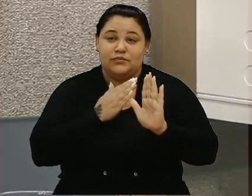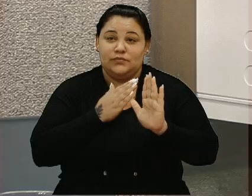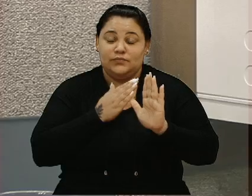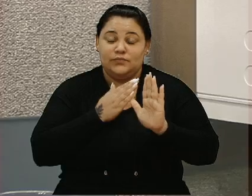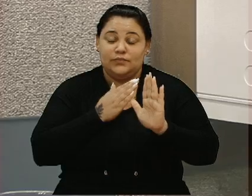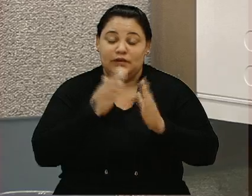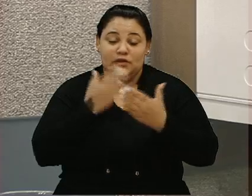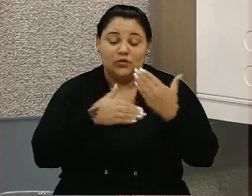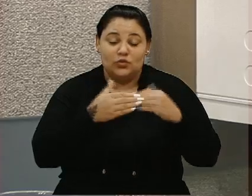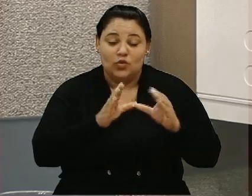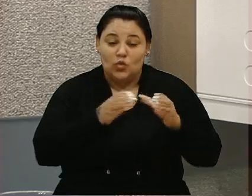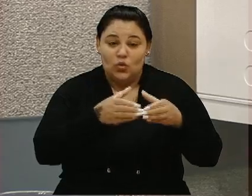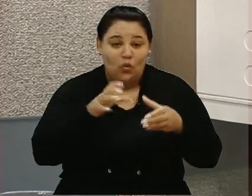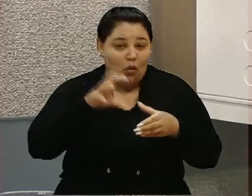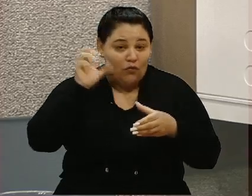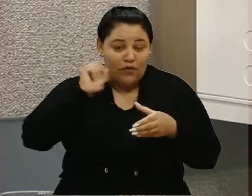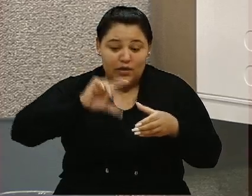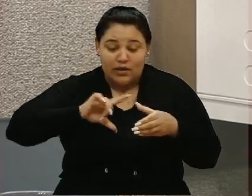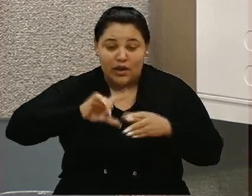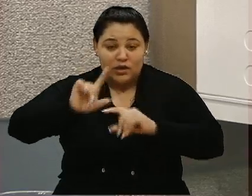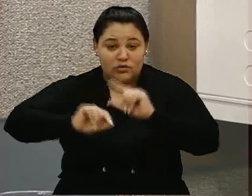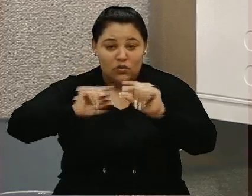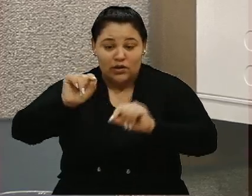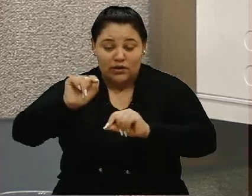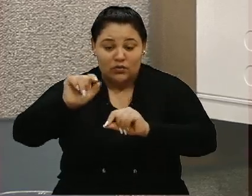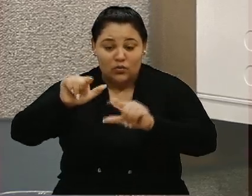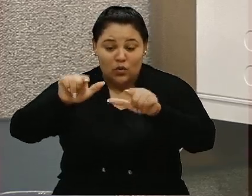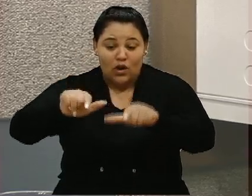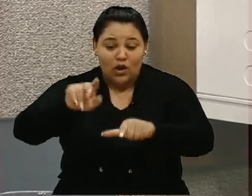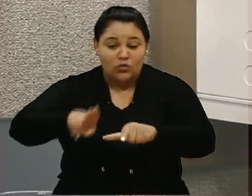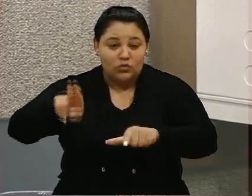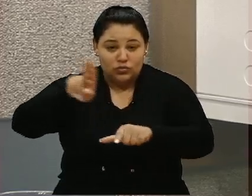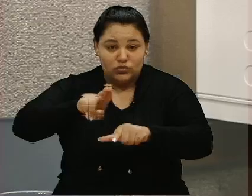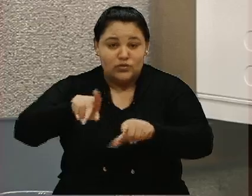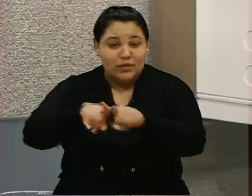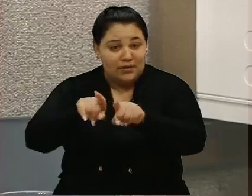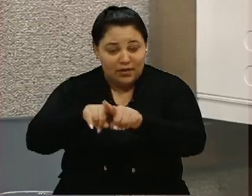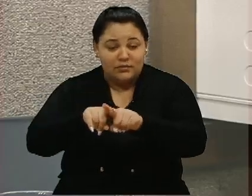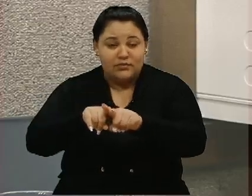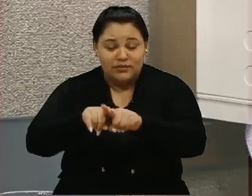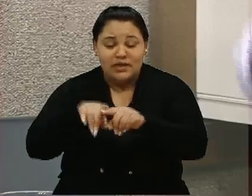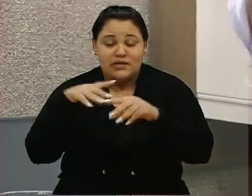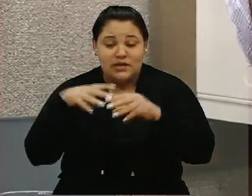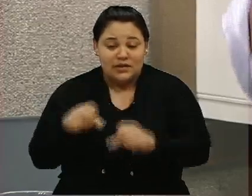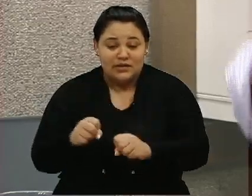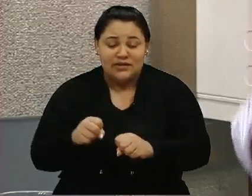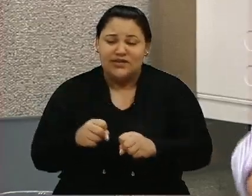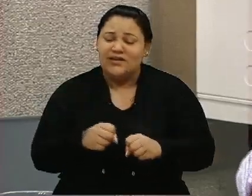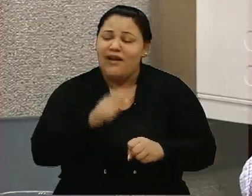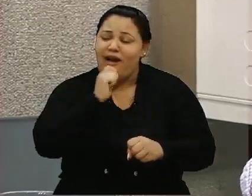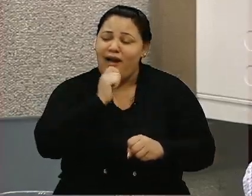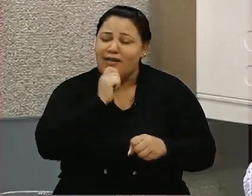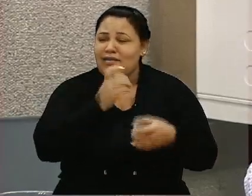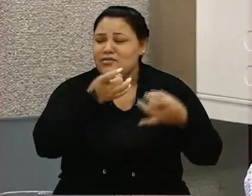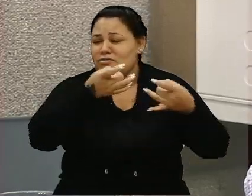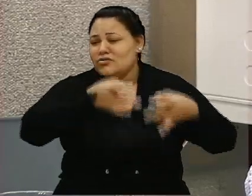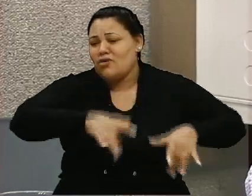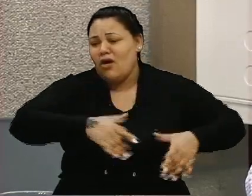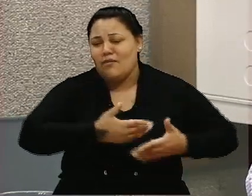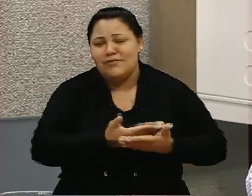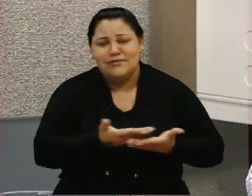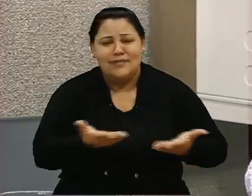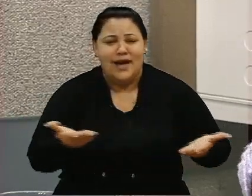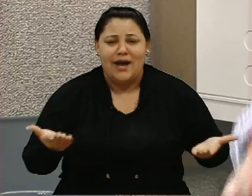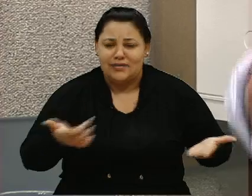conselhos sejam ouvidos, né? E haja essa definição de ocupação por secretarias. E vai sobrar muito espaço, né, para todas as